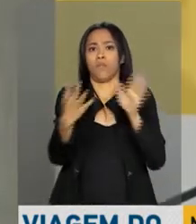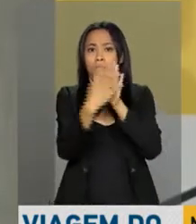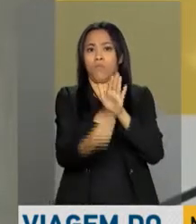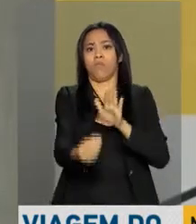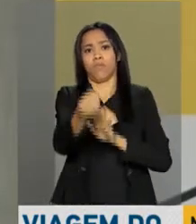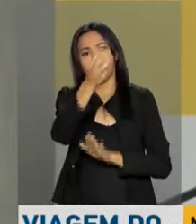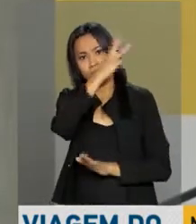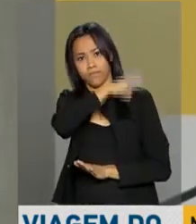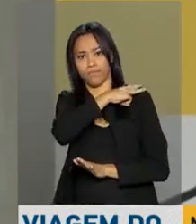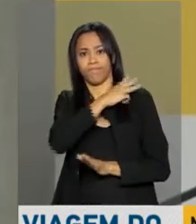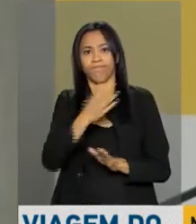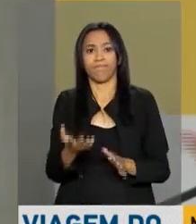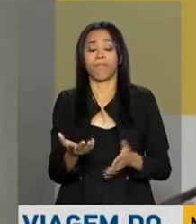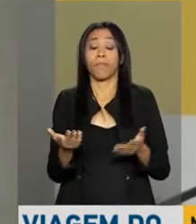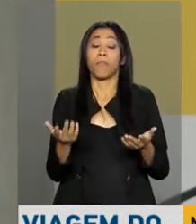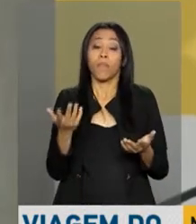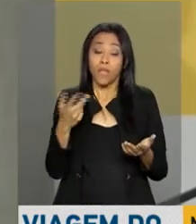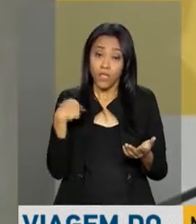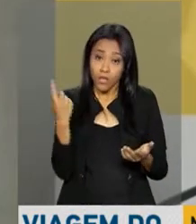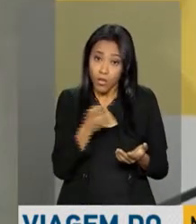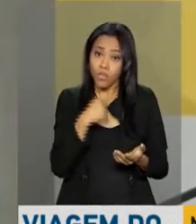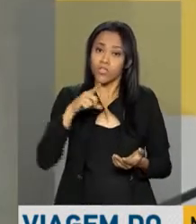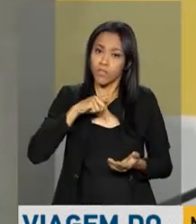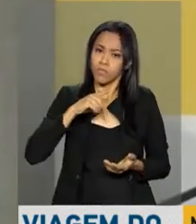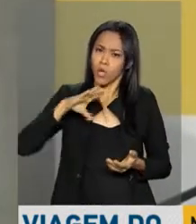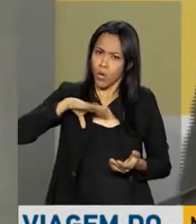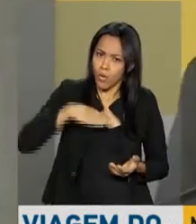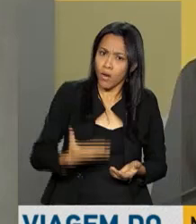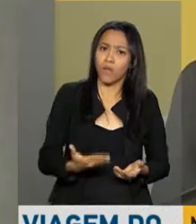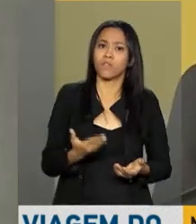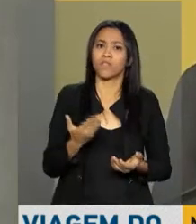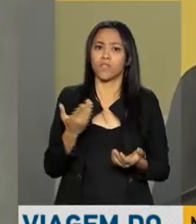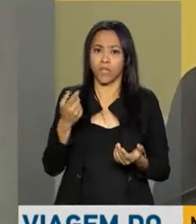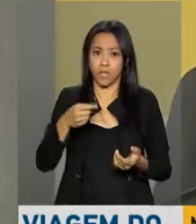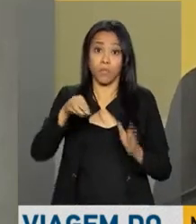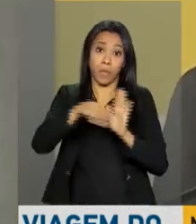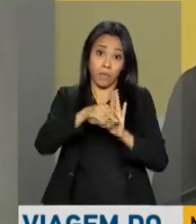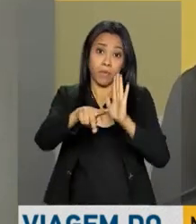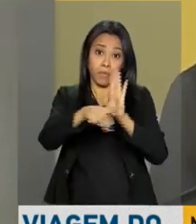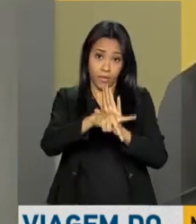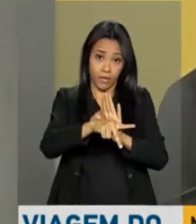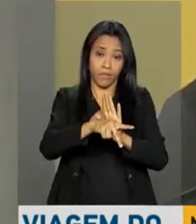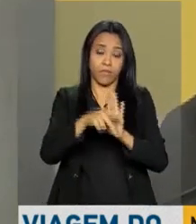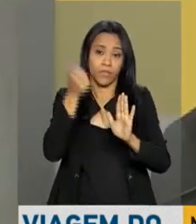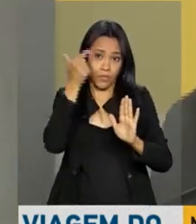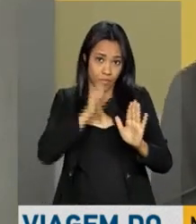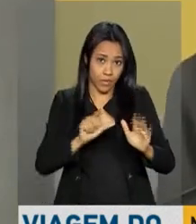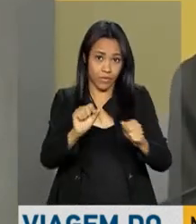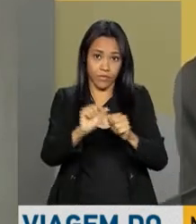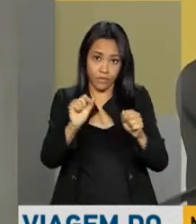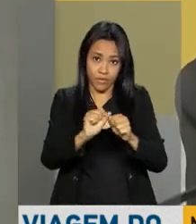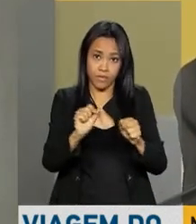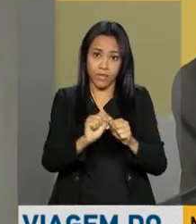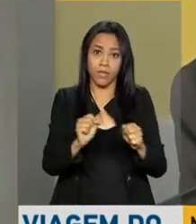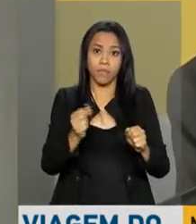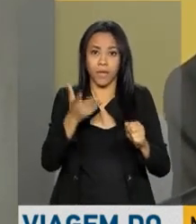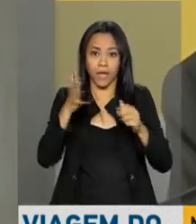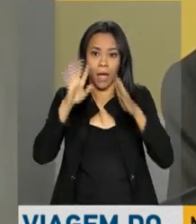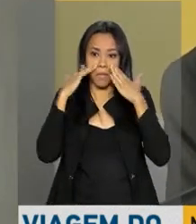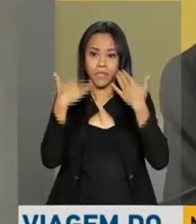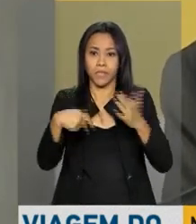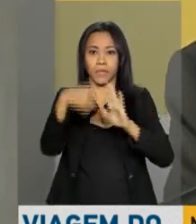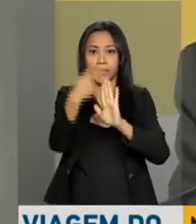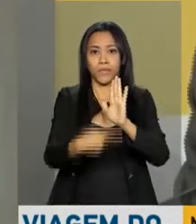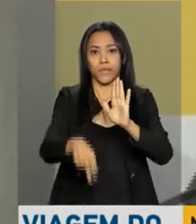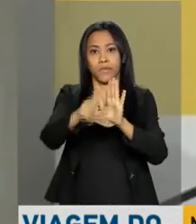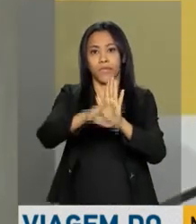mais do que coragem a ousadia de promovê la até por medida provisória para que não houvesse aquela coisa e você apresenta um projeto de